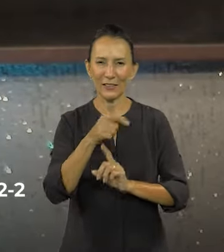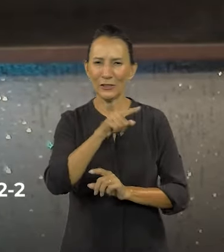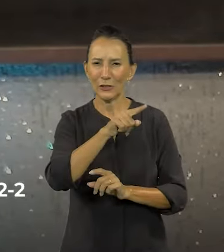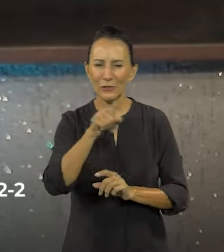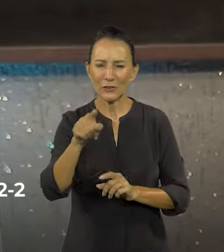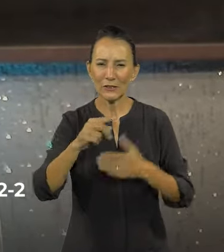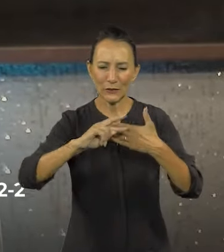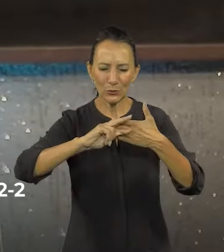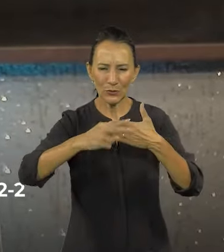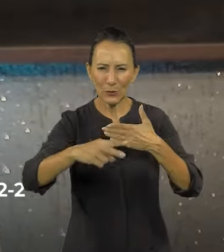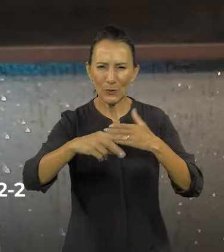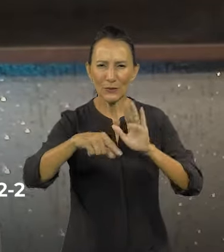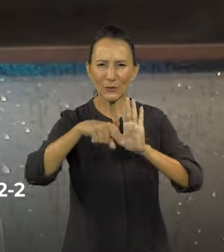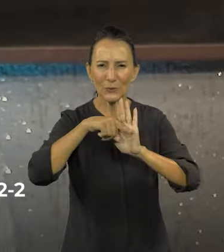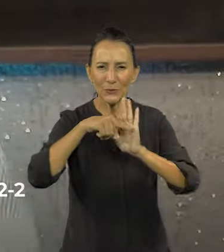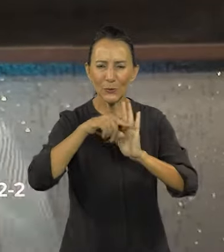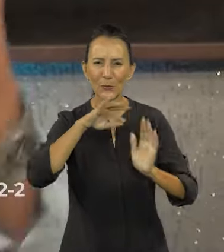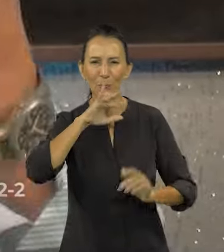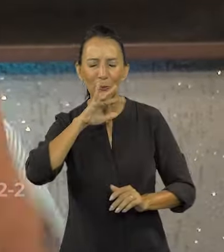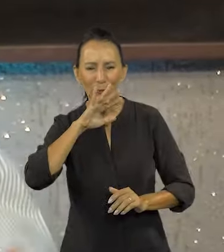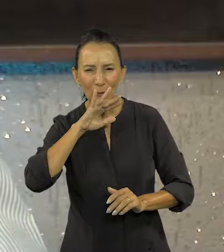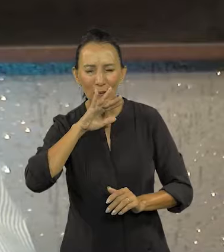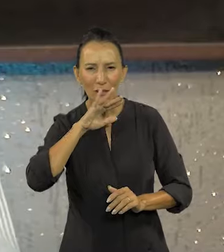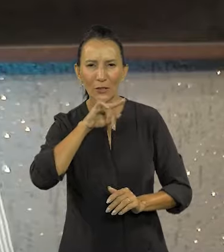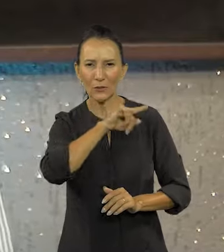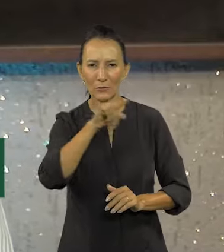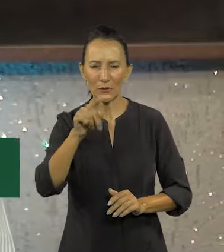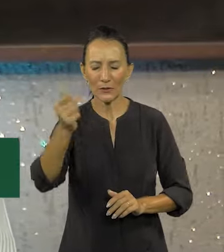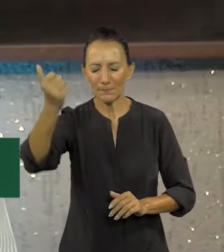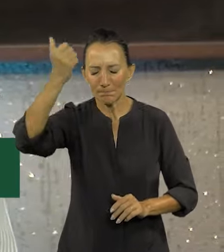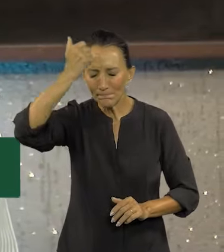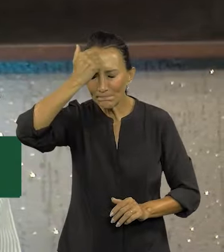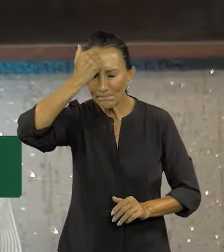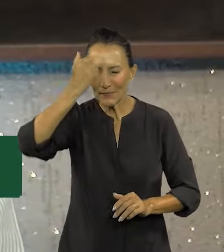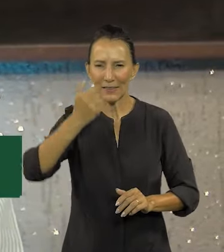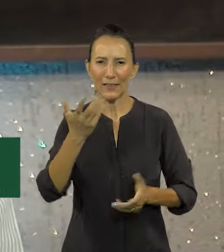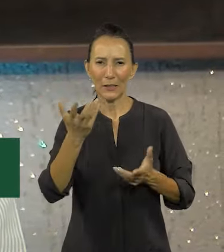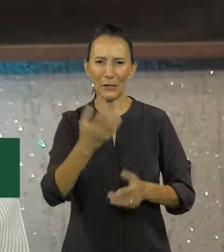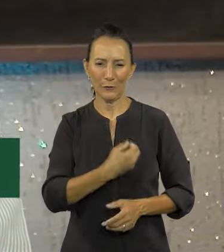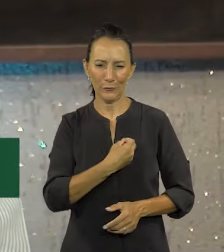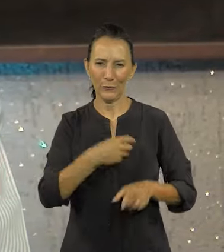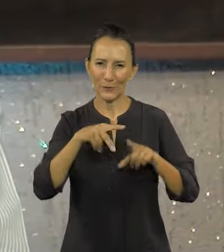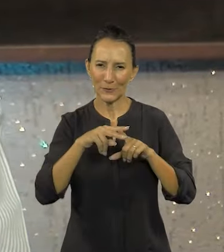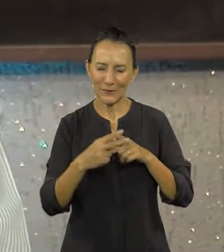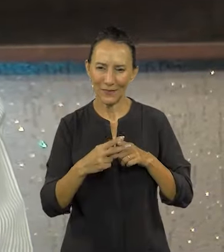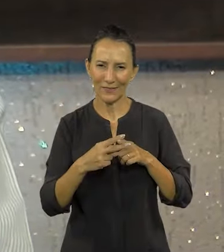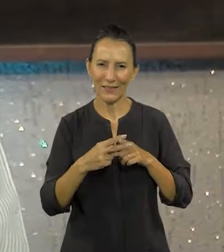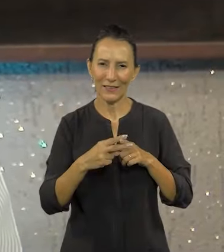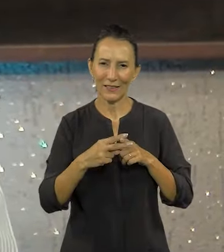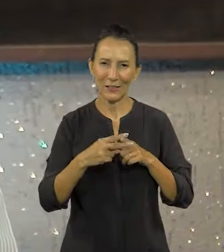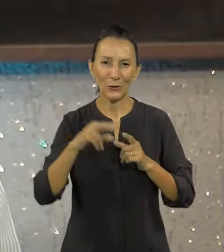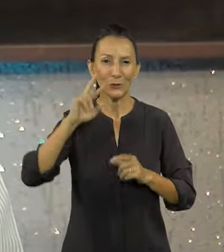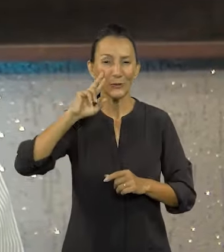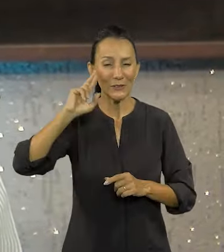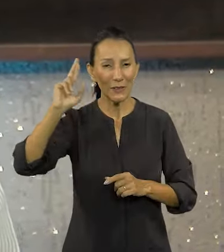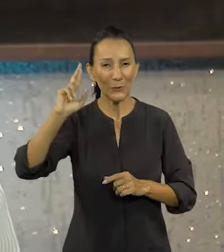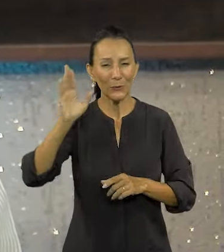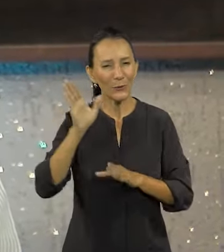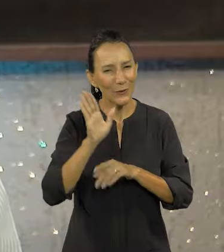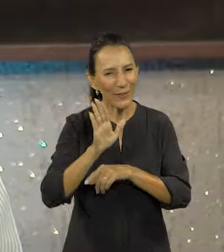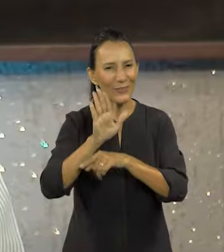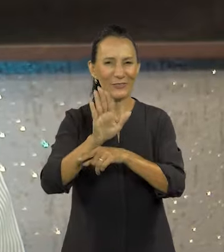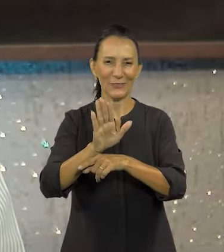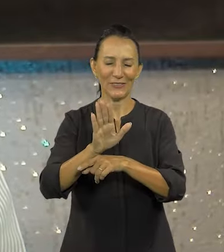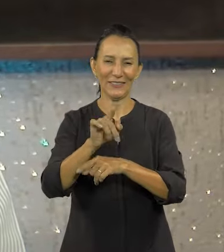as negativas ao se arrepender e consertar aquilo que é possível e o senhor vai estar te